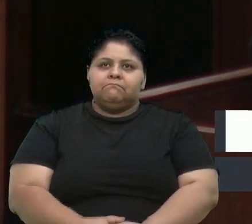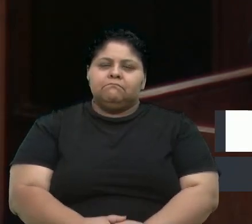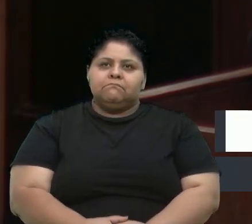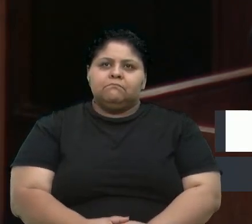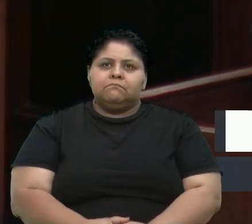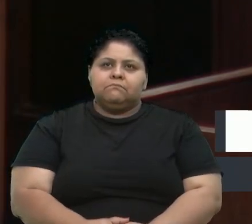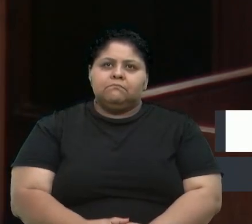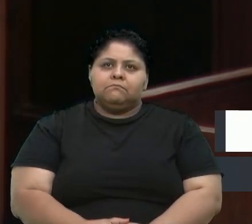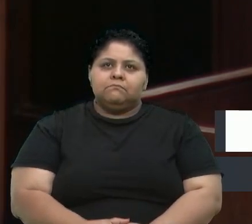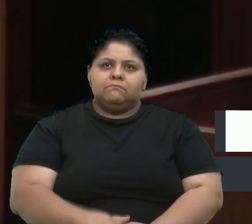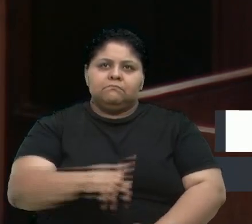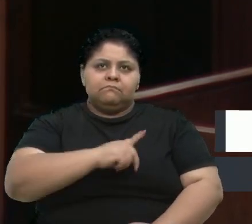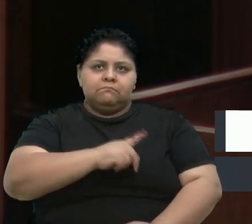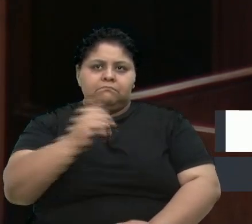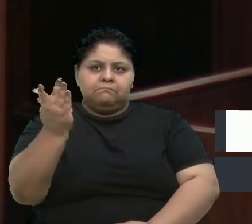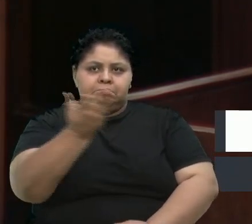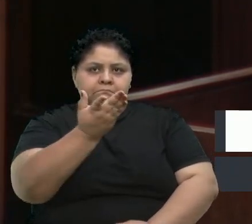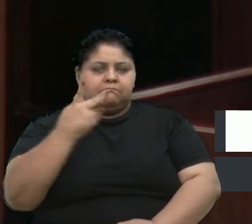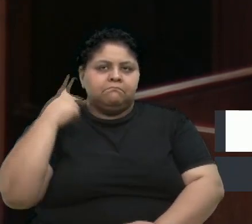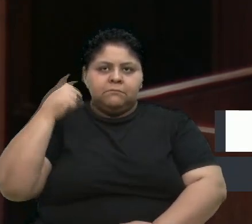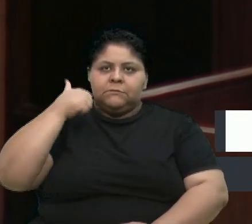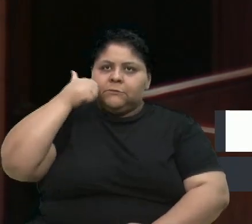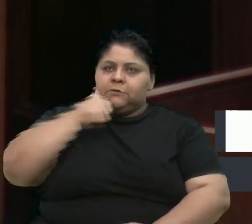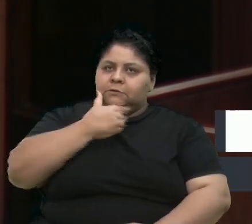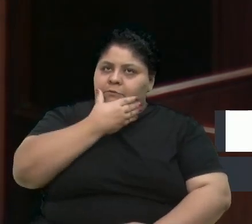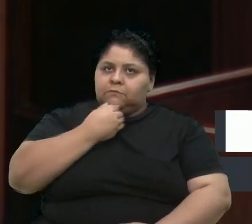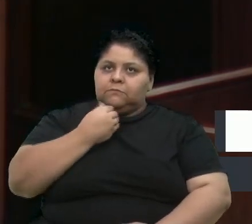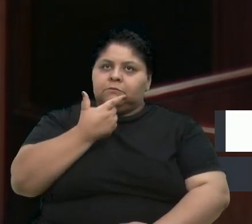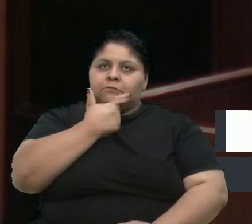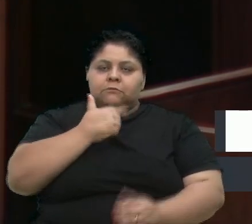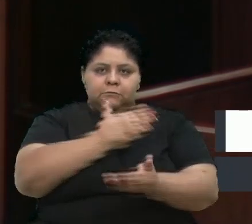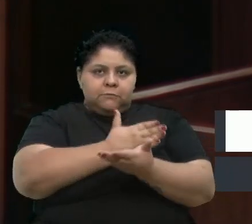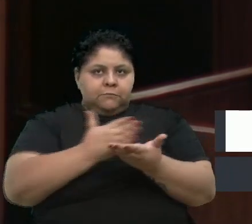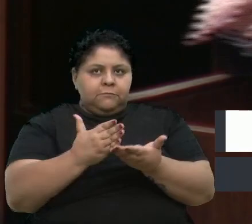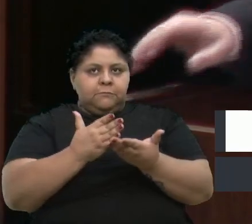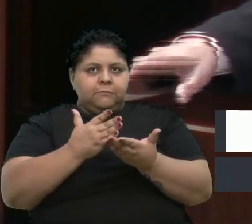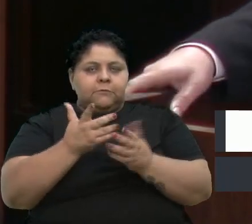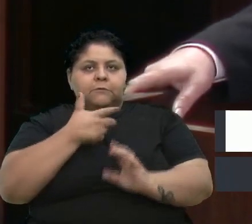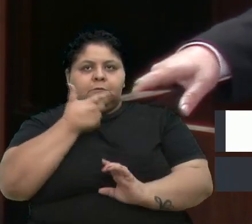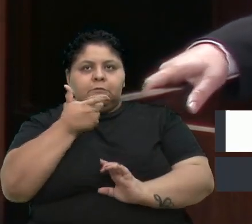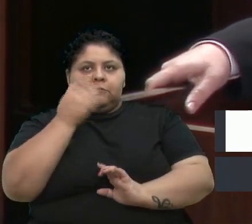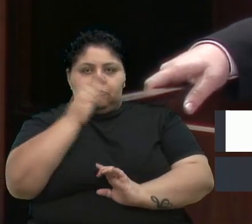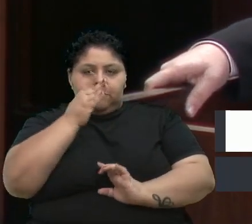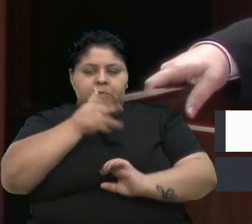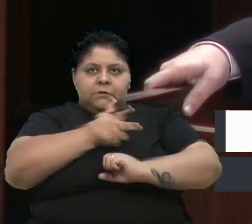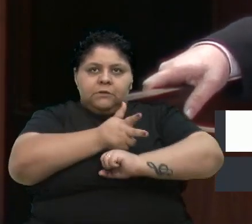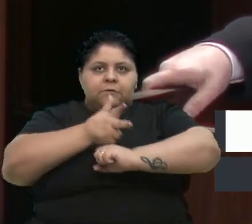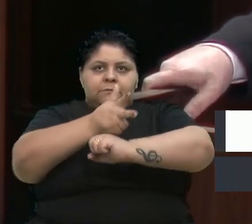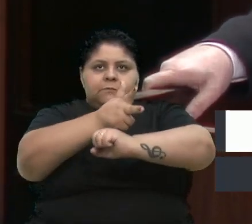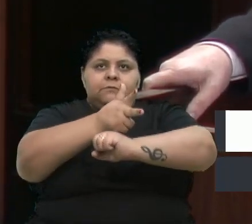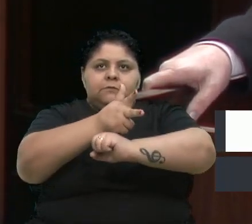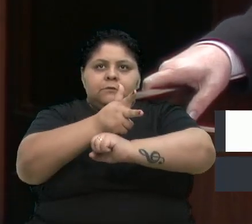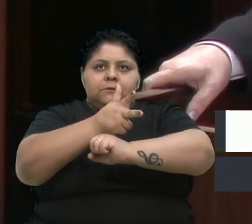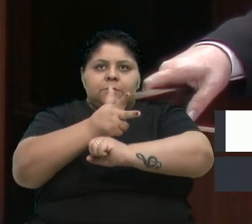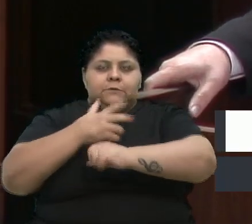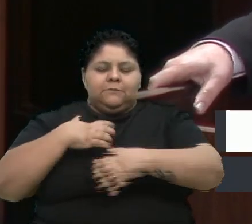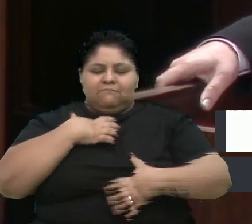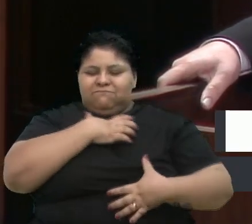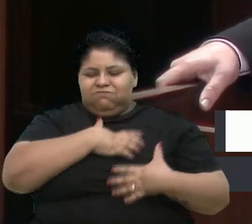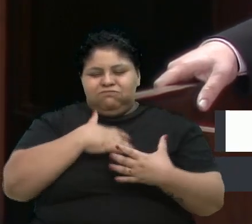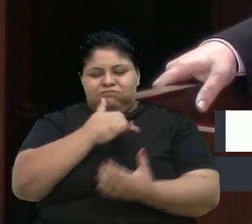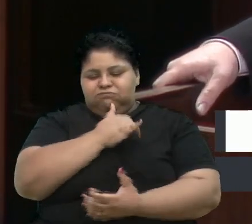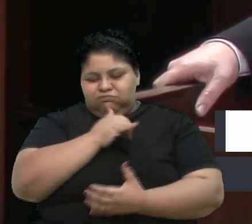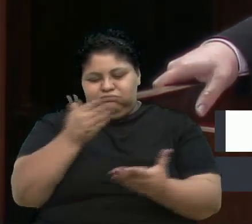Bom dia, senhor presidente, caros colegas. Gostaria de começar meu grande expediente de hoje com um breve vídeo que me deixou estarrecido essa semana.